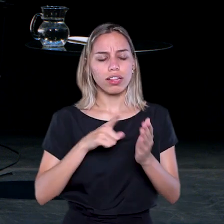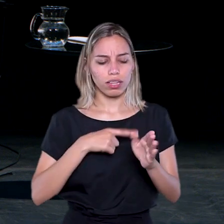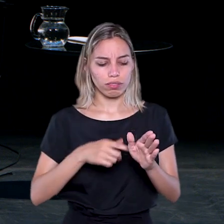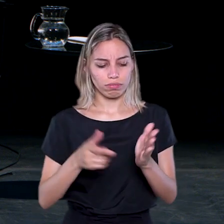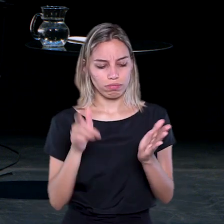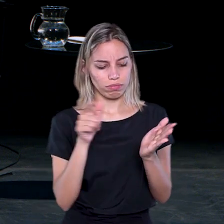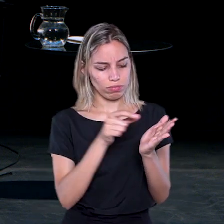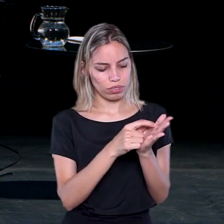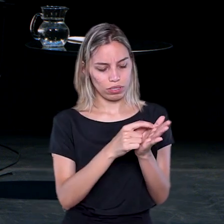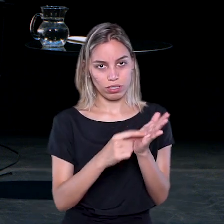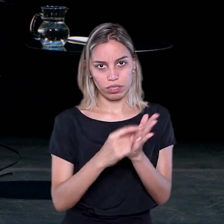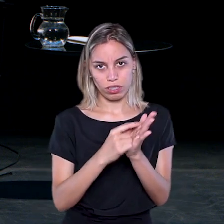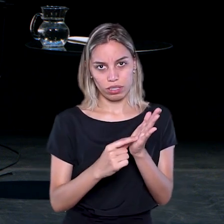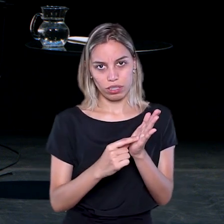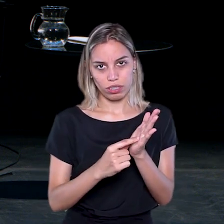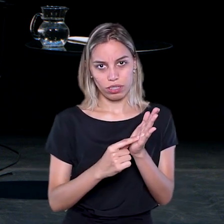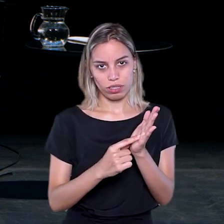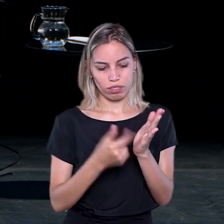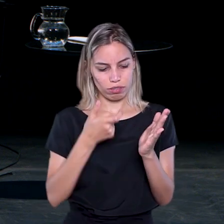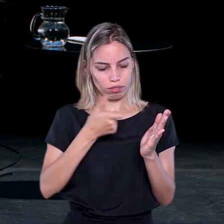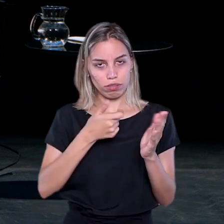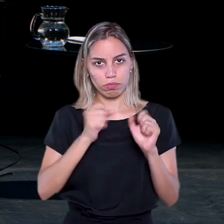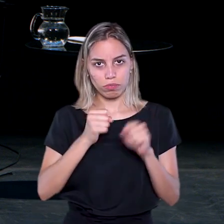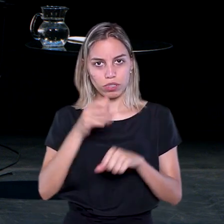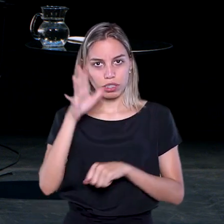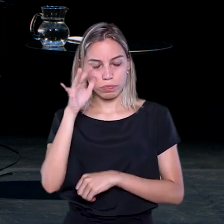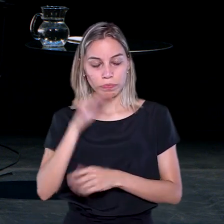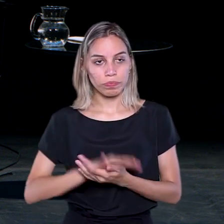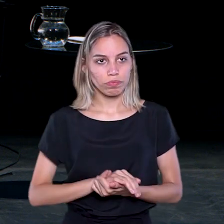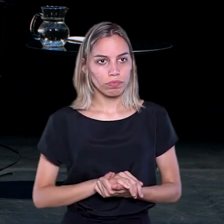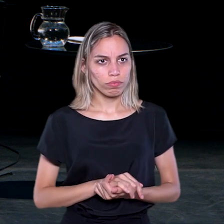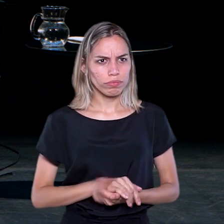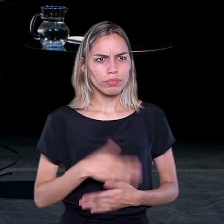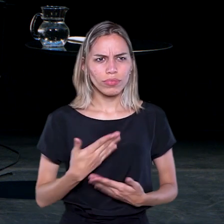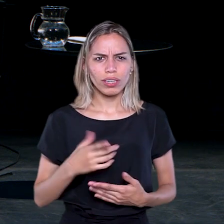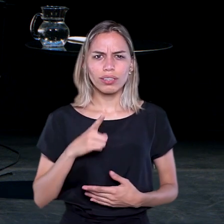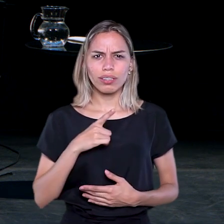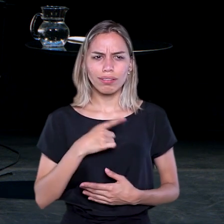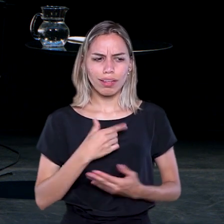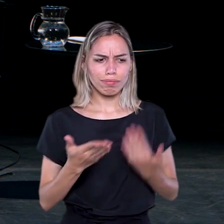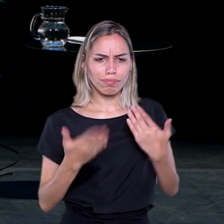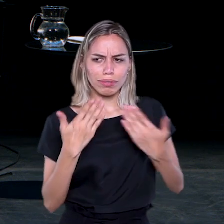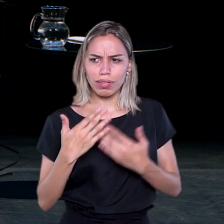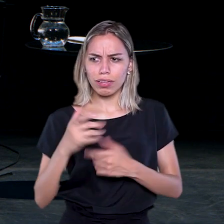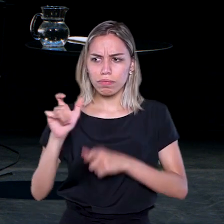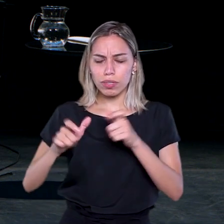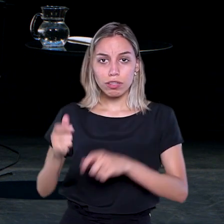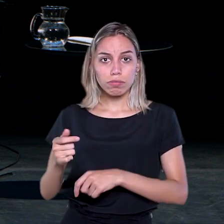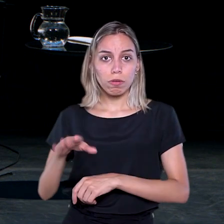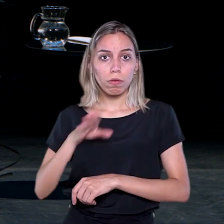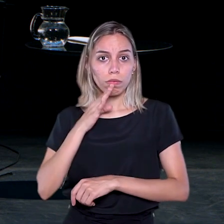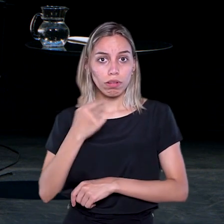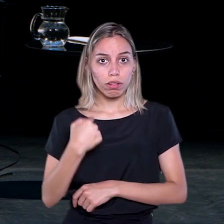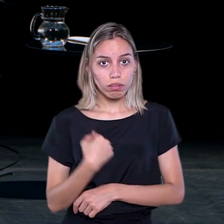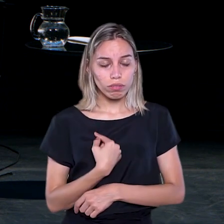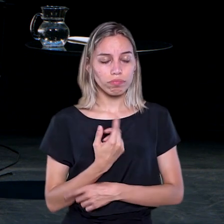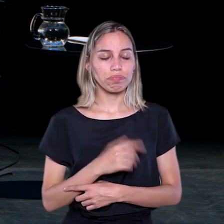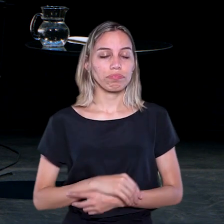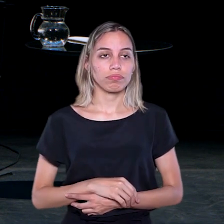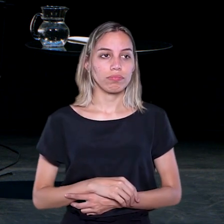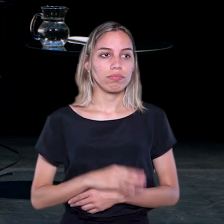livro logo. Mas foi um vídeo que viralizou muito. Eu conheci, inclusive, a Djamila Ribeiro me conheceu a partir desse debate, né? E,